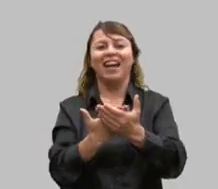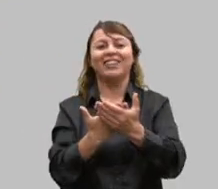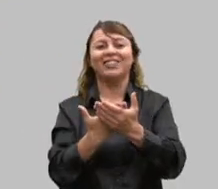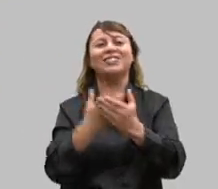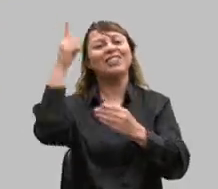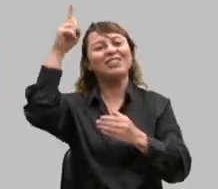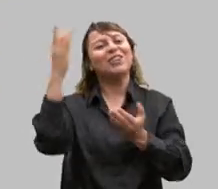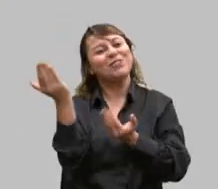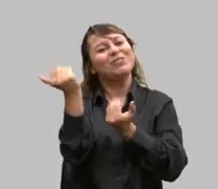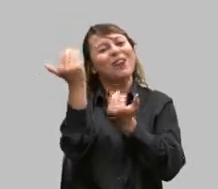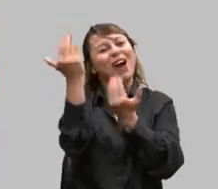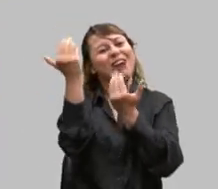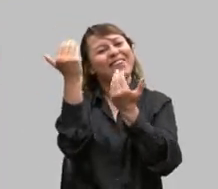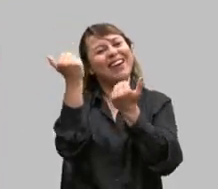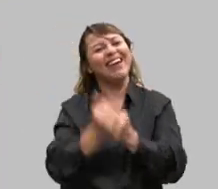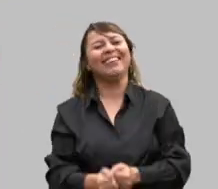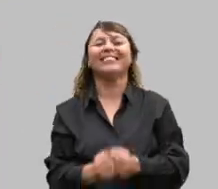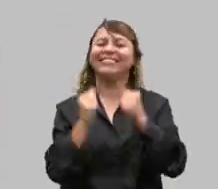juventude